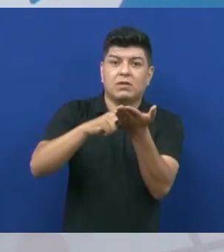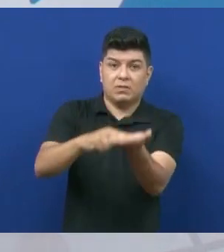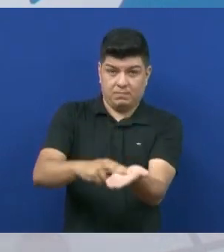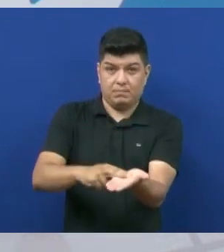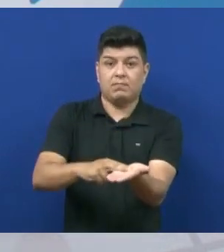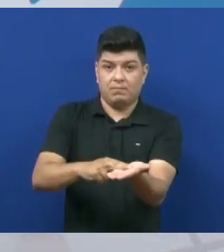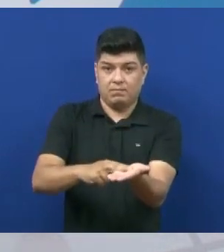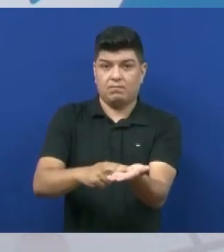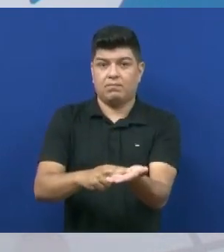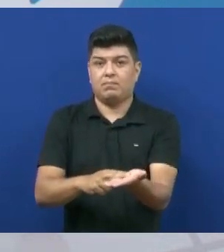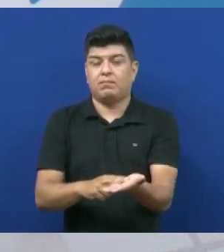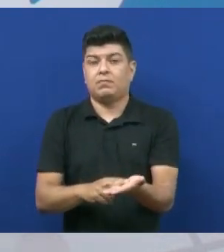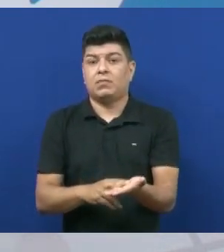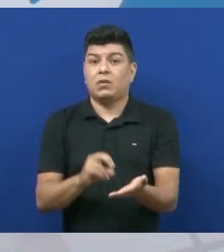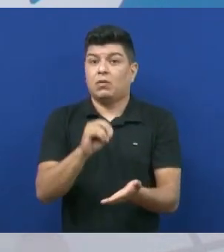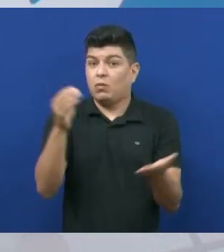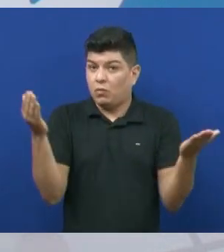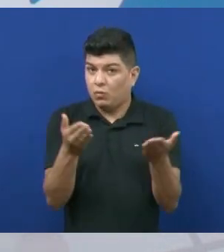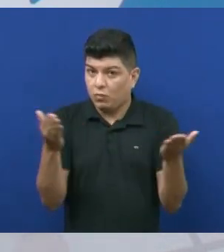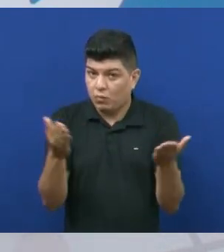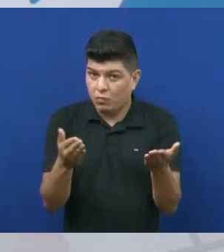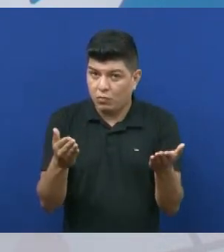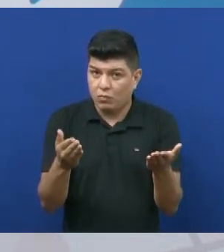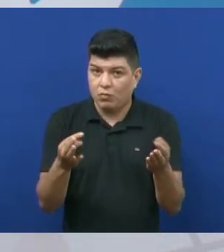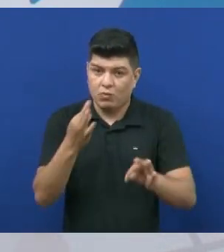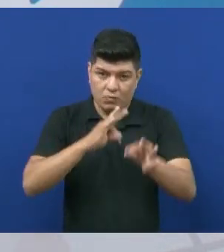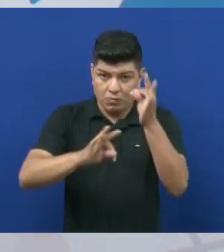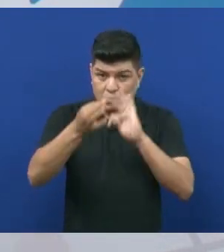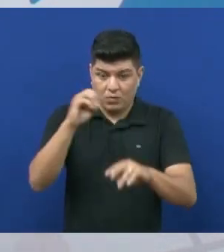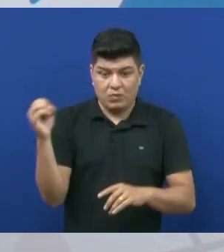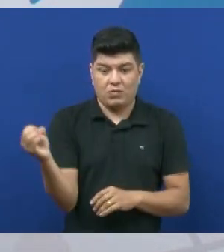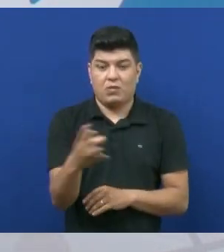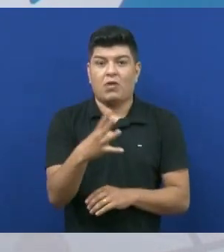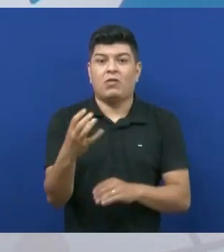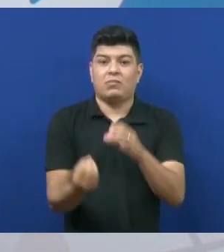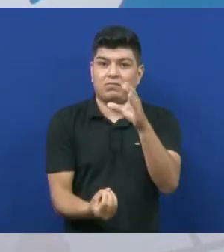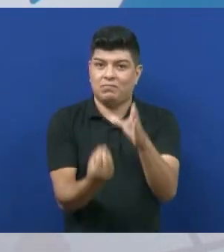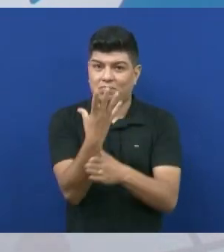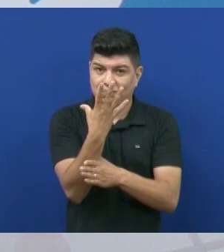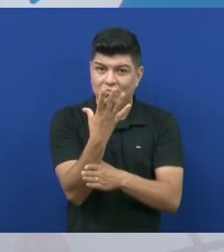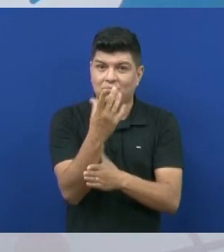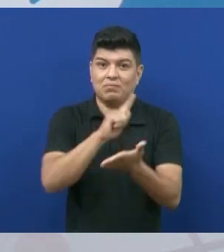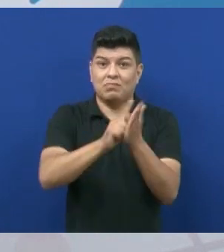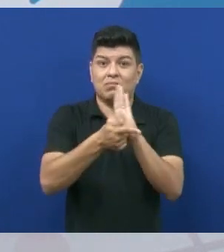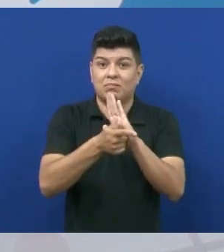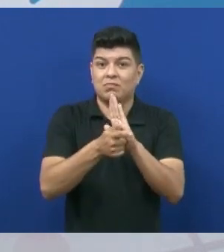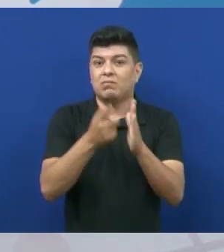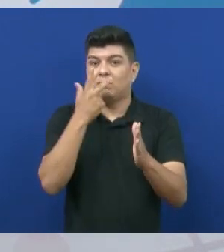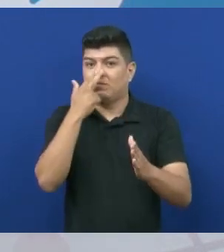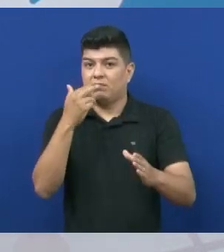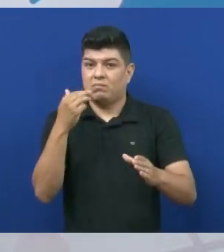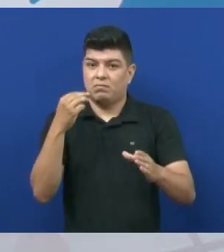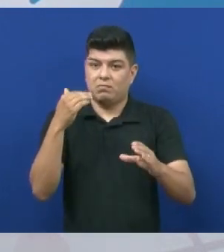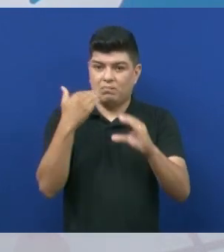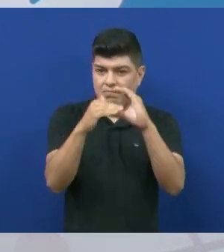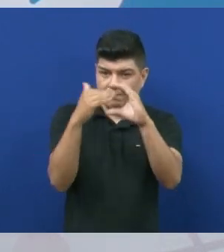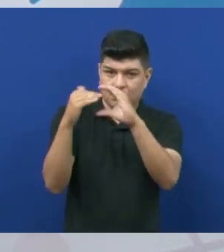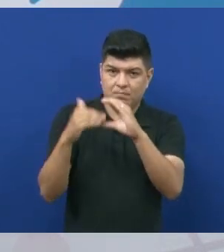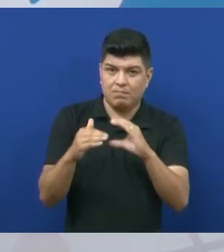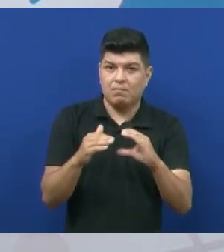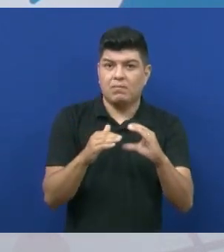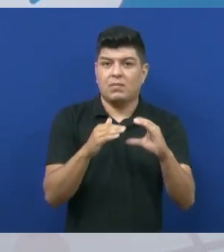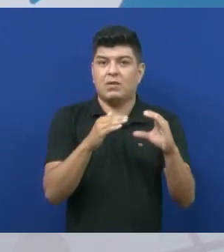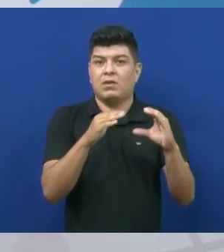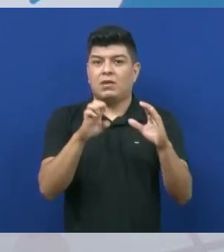mandavam através dos correios. Hoje, com a nova tecnologia, surgiram gêneros como SMS,